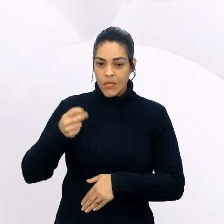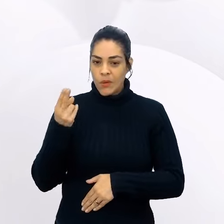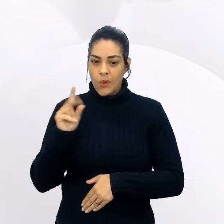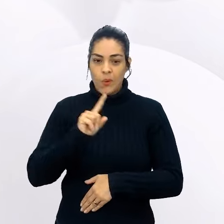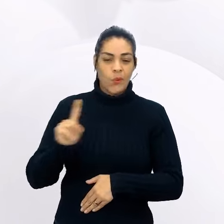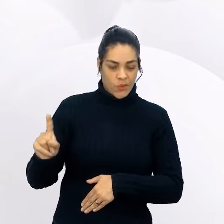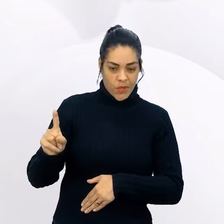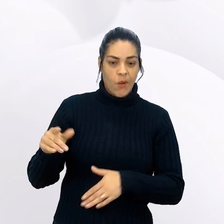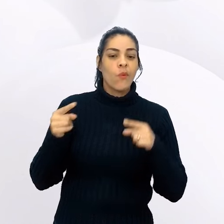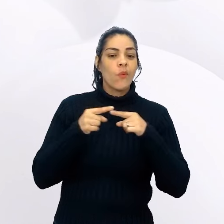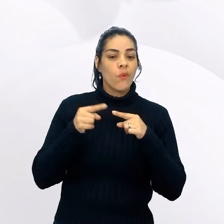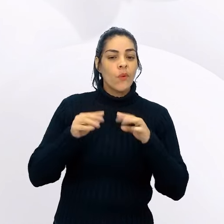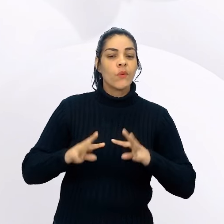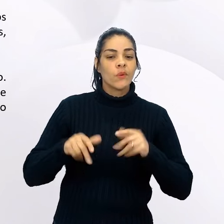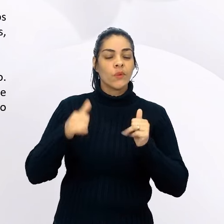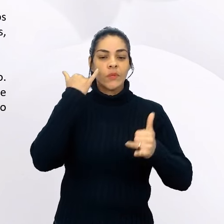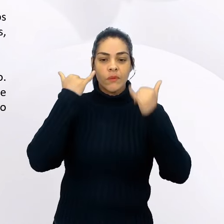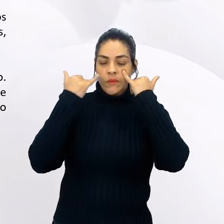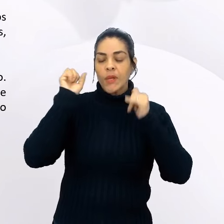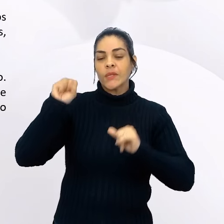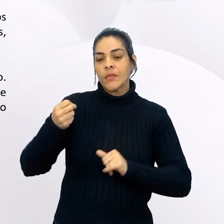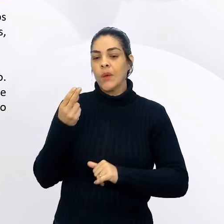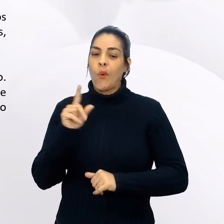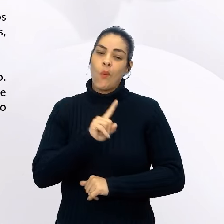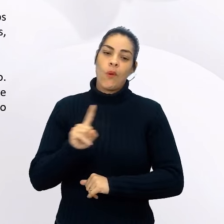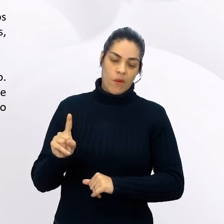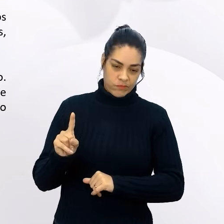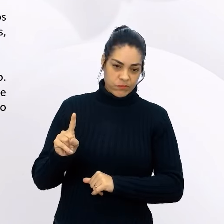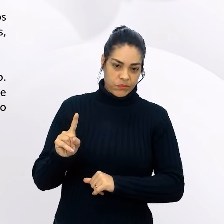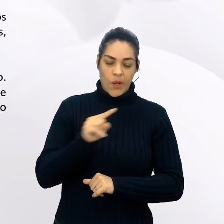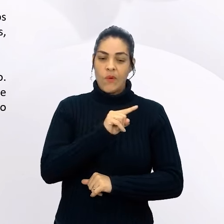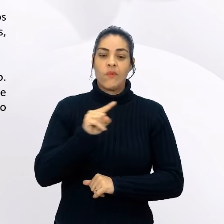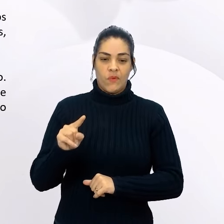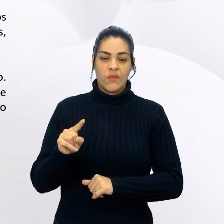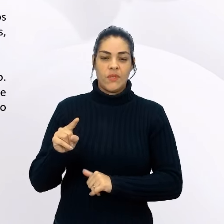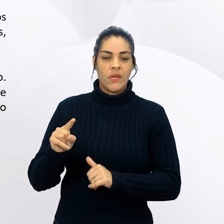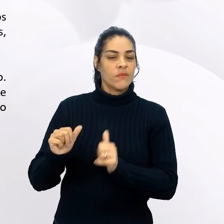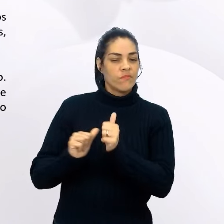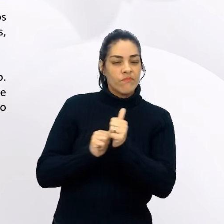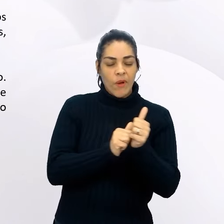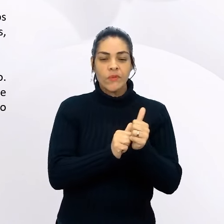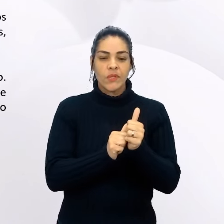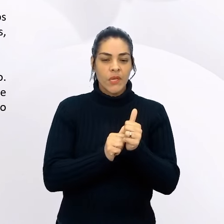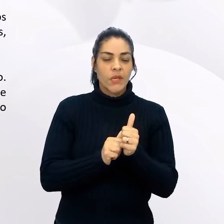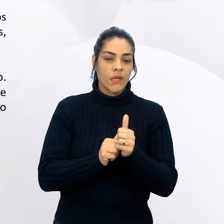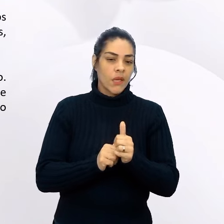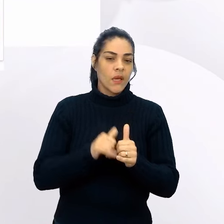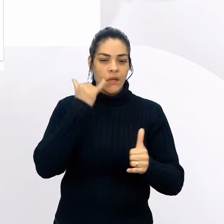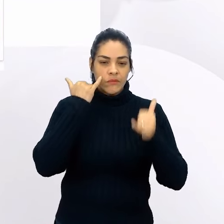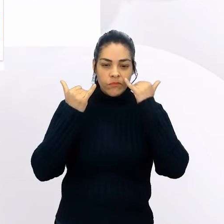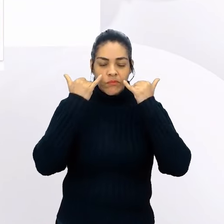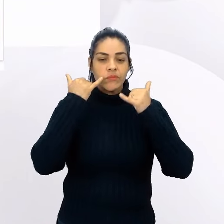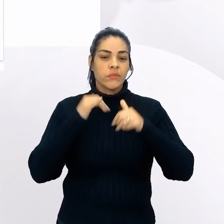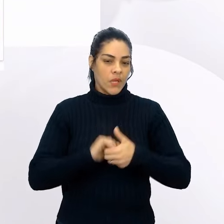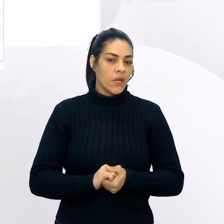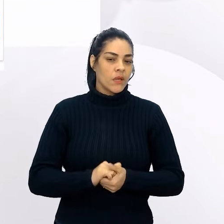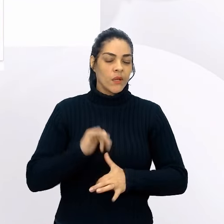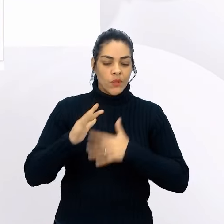de acordo com as informações, sim ou não. E aí vocês vão seguindo, né, é, auto-instrucional aí, todo